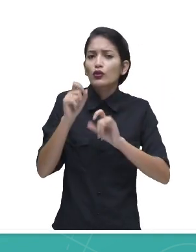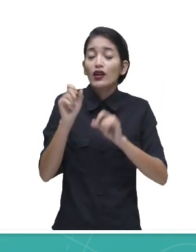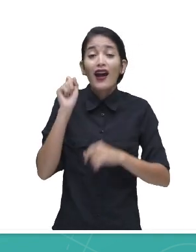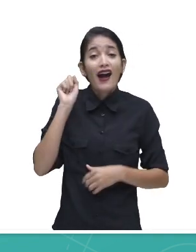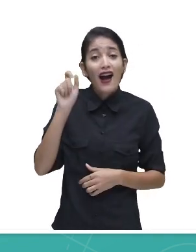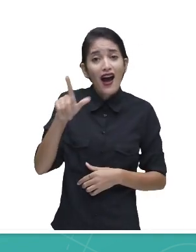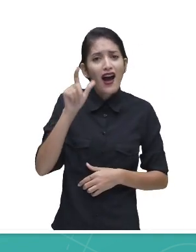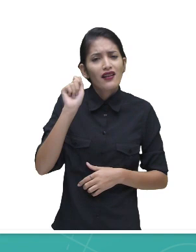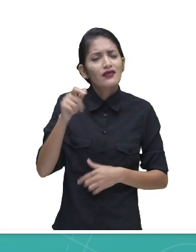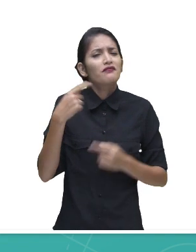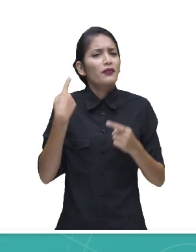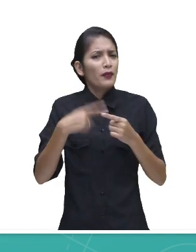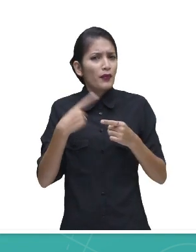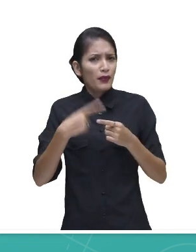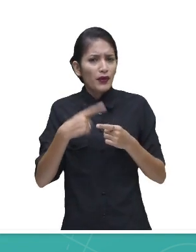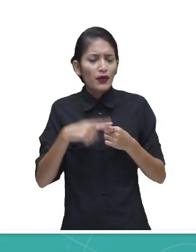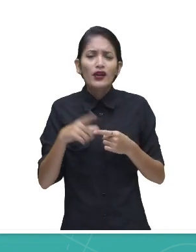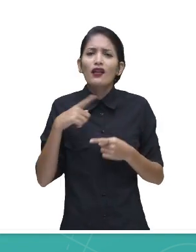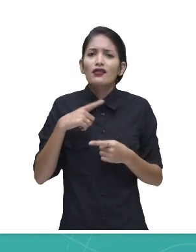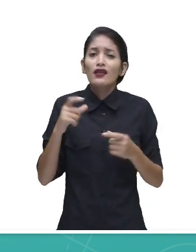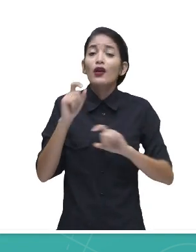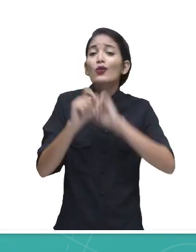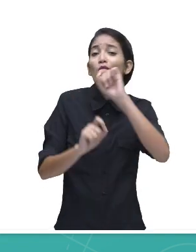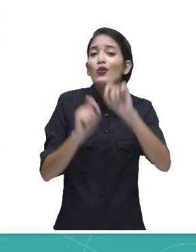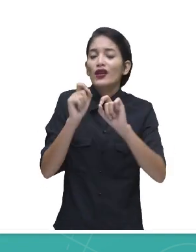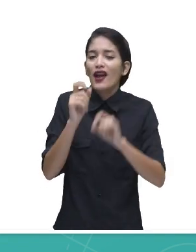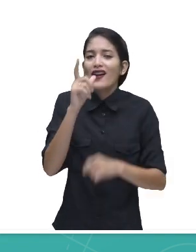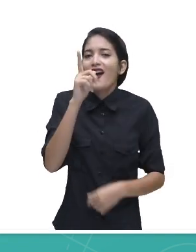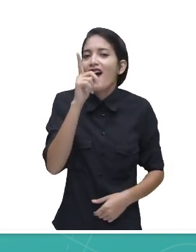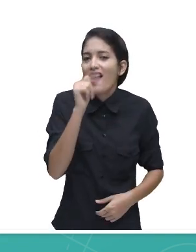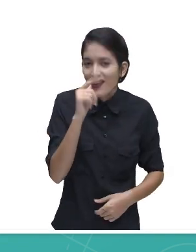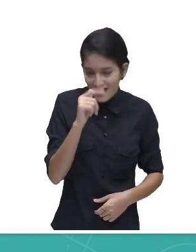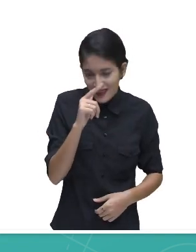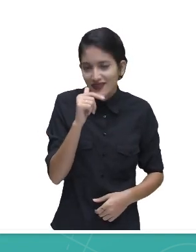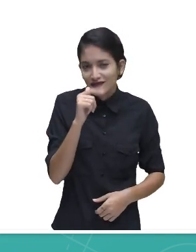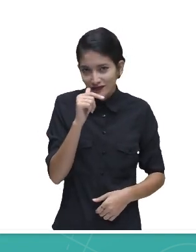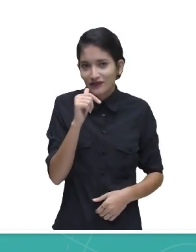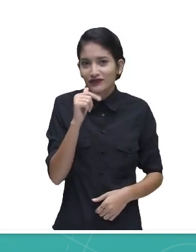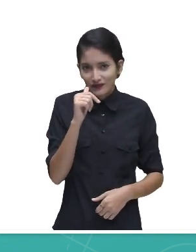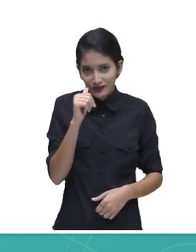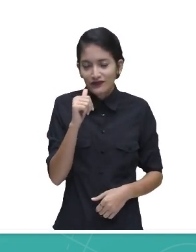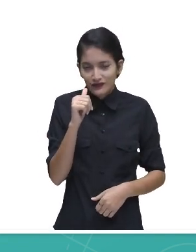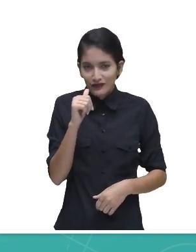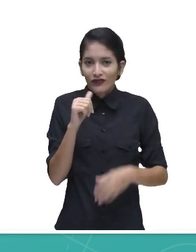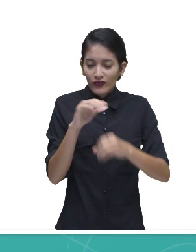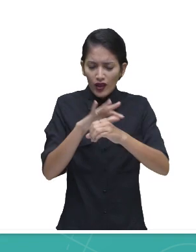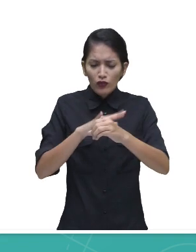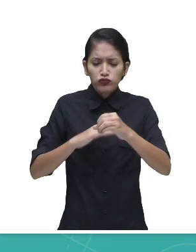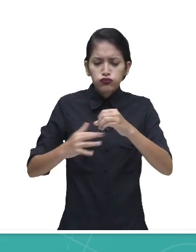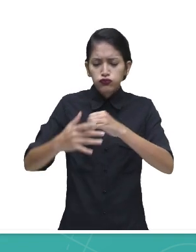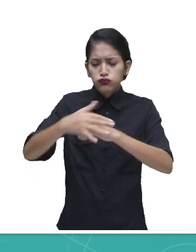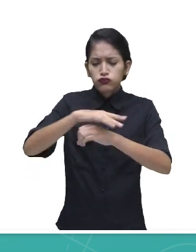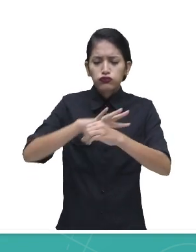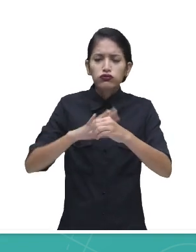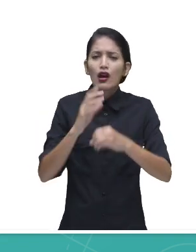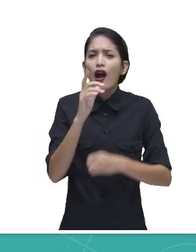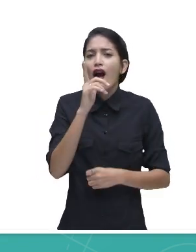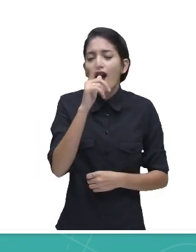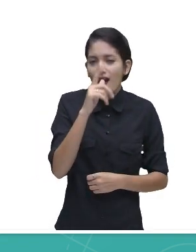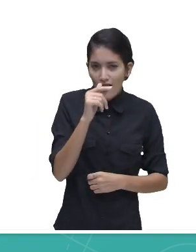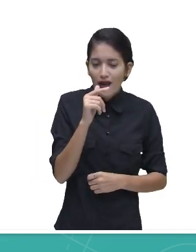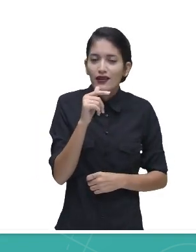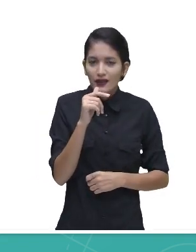azul por quê? Porque a gente tem muita água. Ele é coberto por muita água que favoreceu